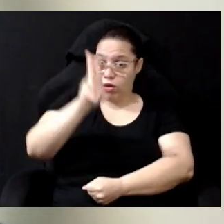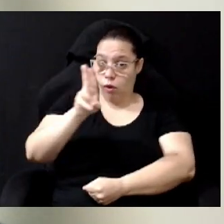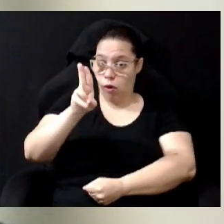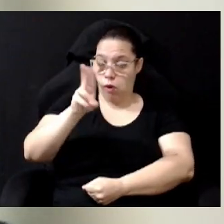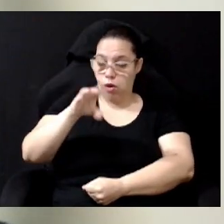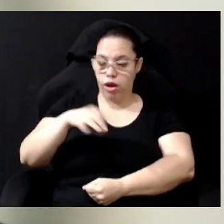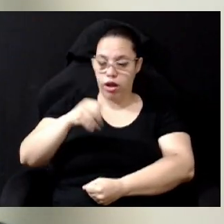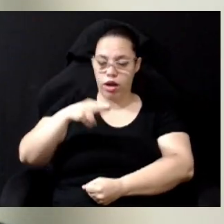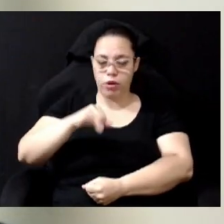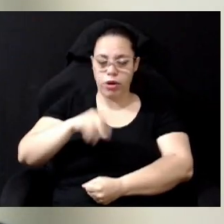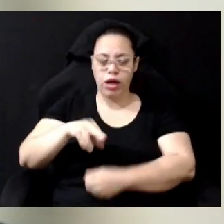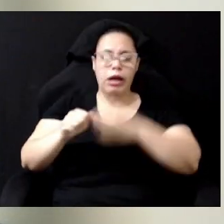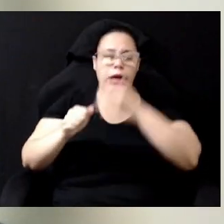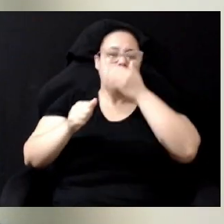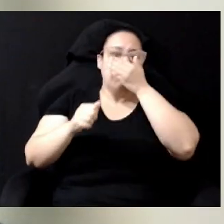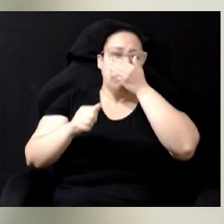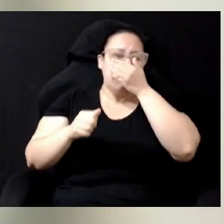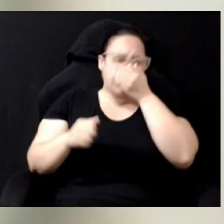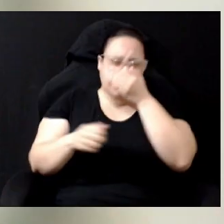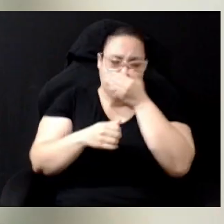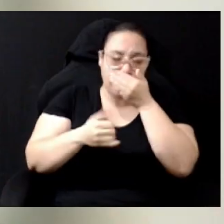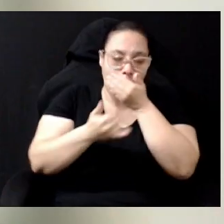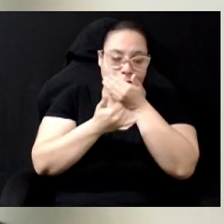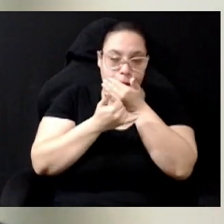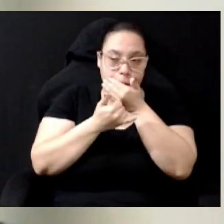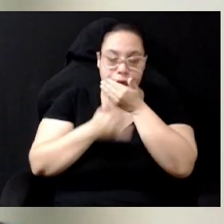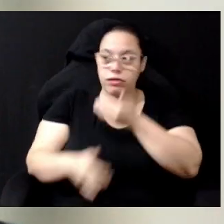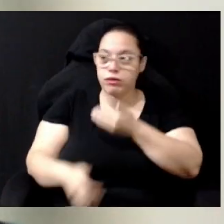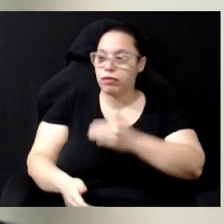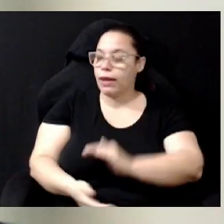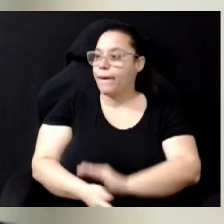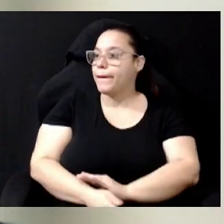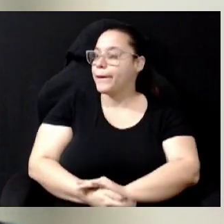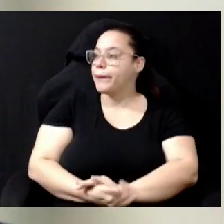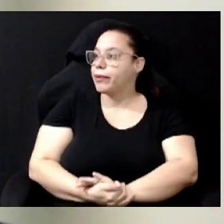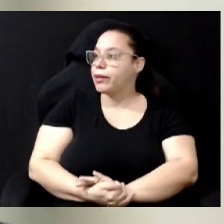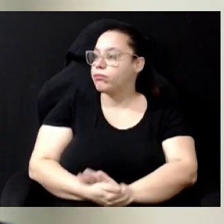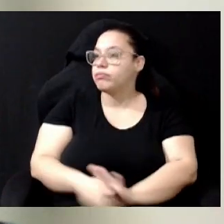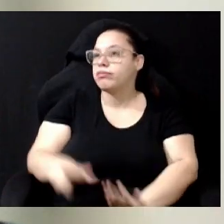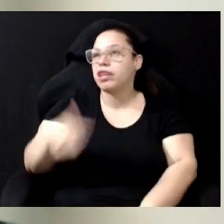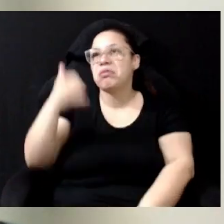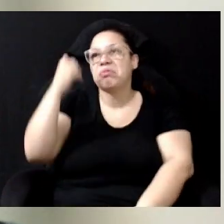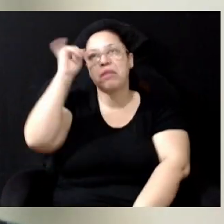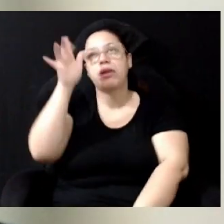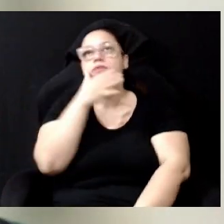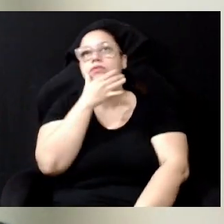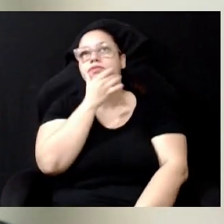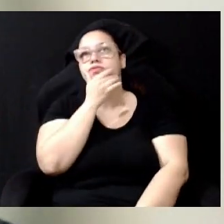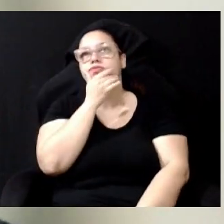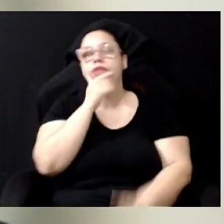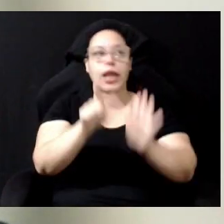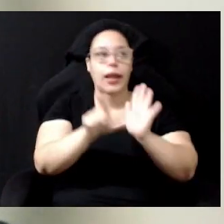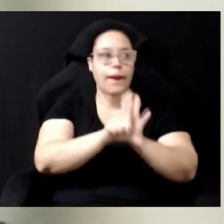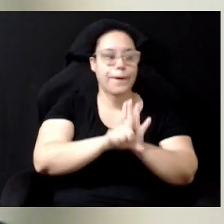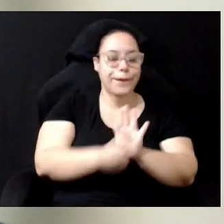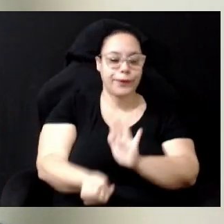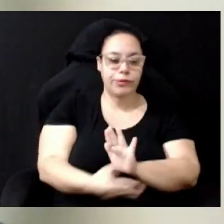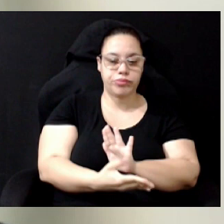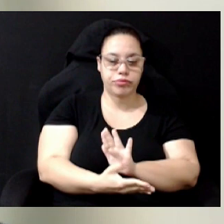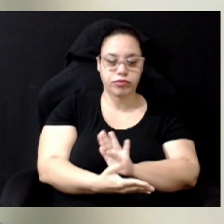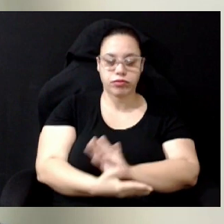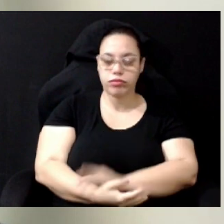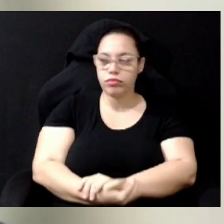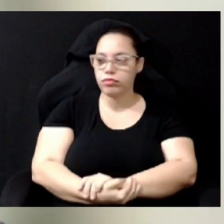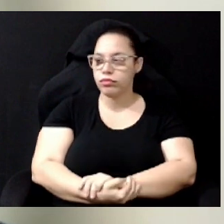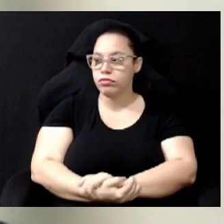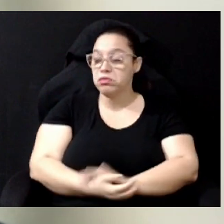para o mercado de carbono, né? Como você sabe, o agro, como produção primária, ele não está previsto nessa lei